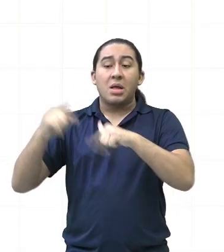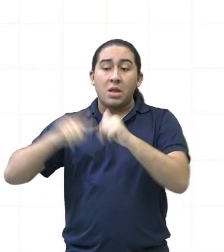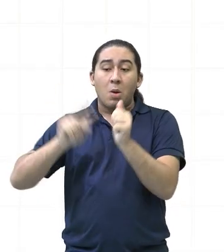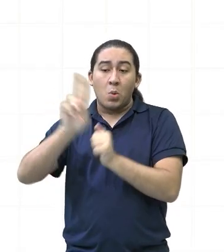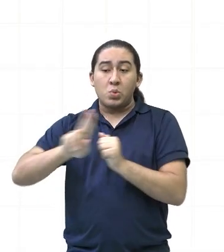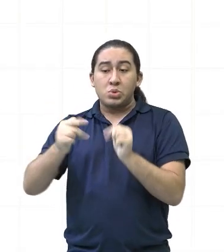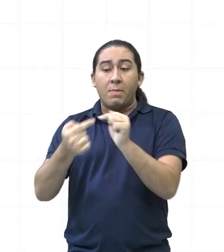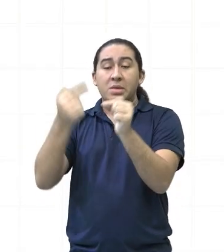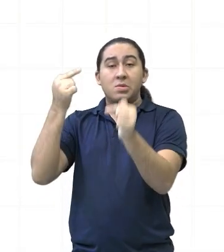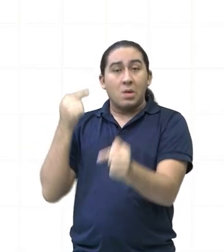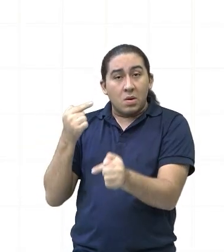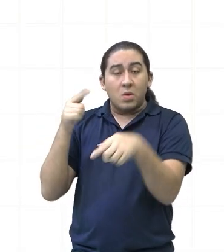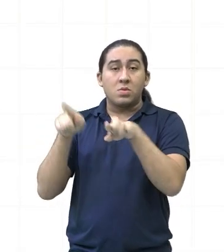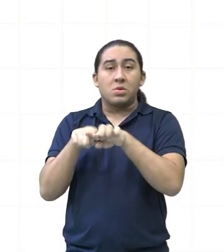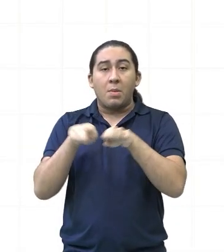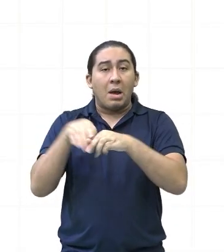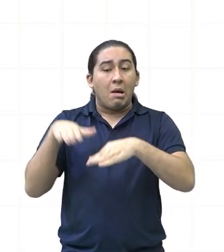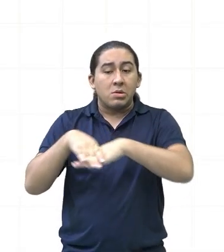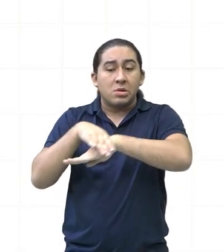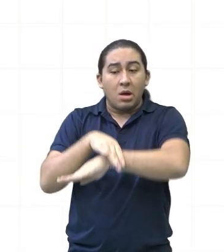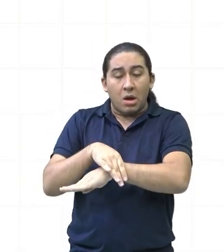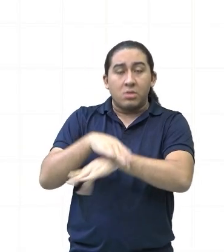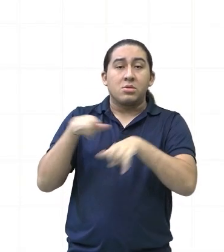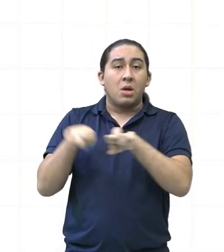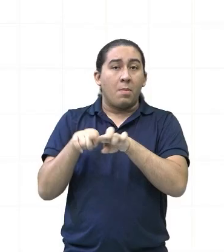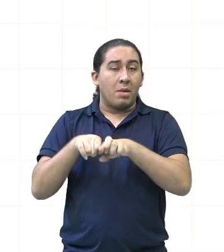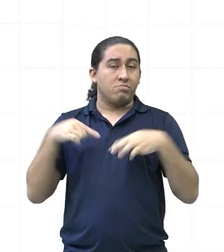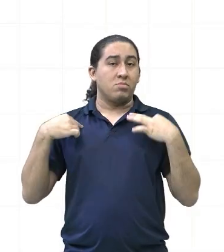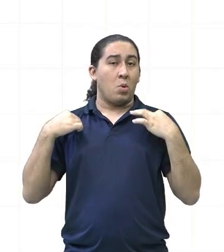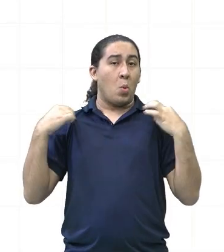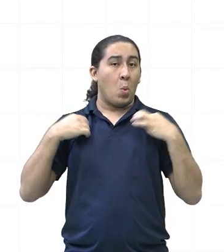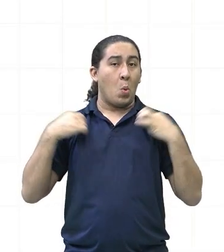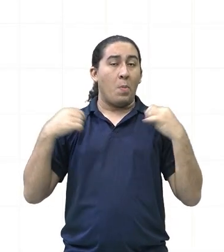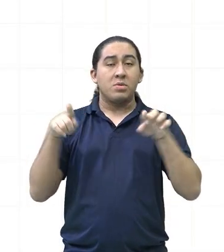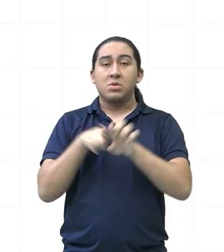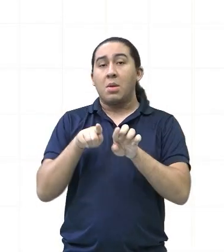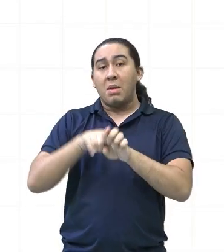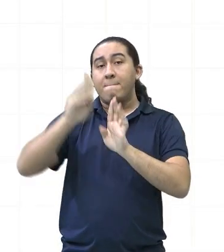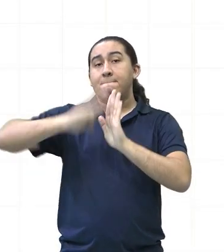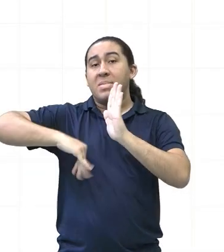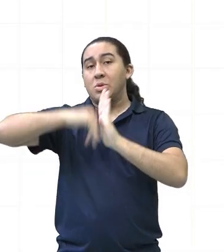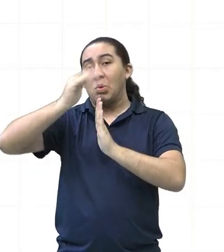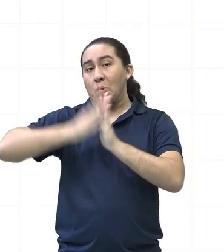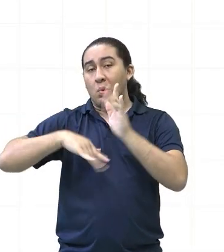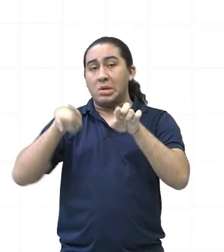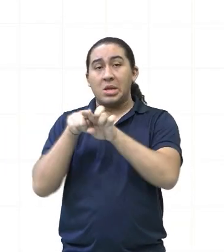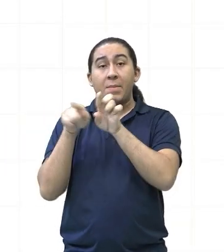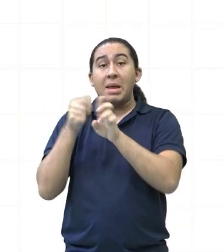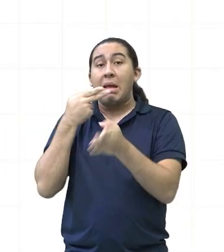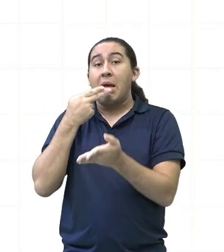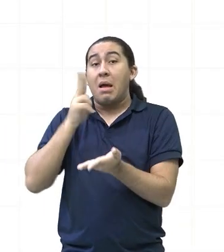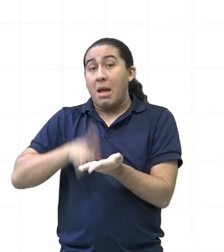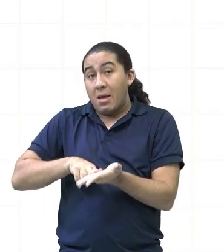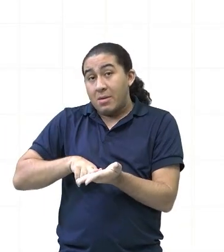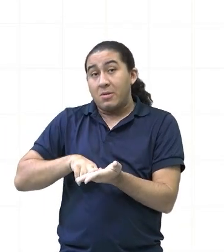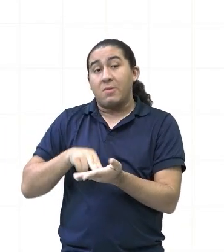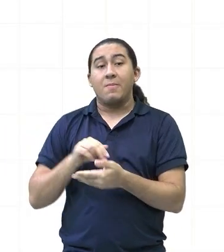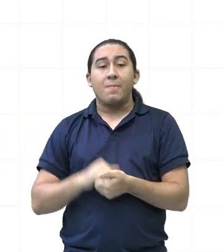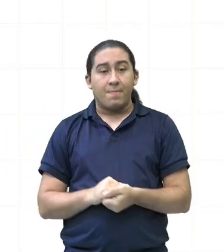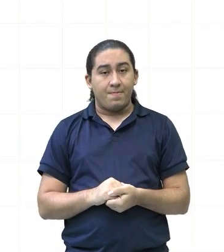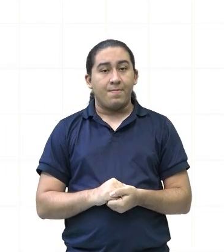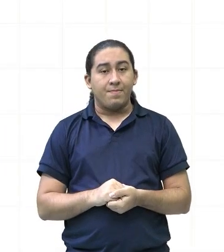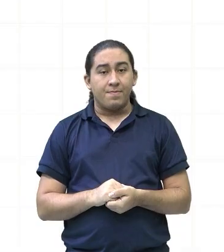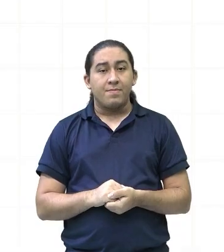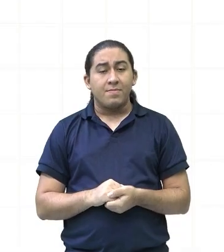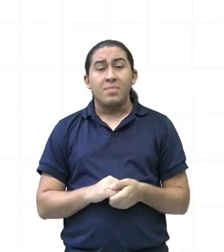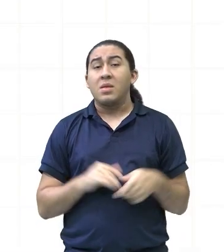vestimentas, calçados, obras de arte, pinturas e cartas, né? E vamos dizer